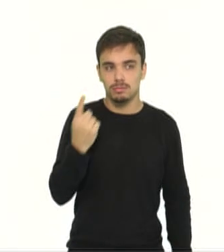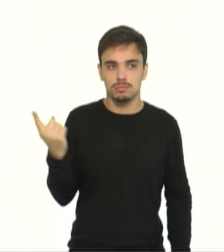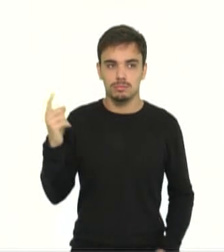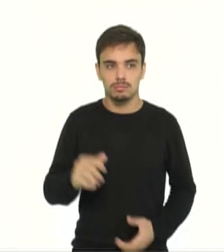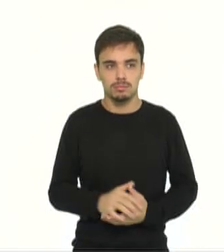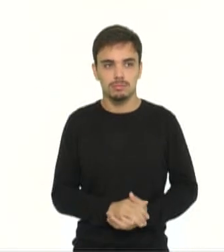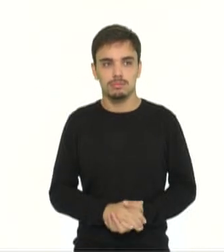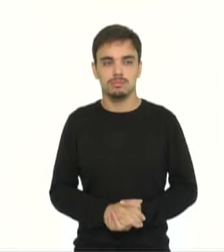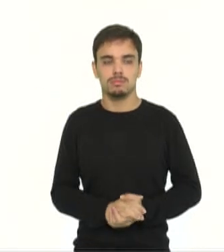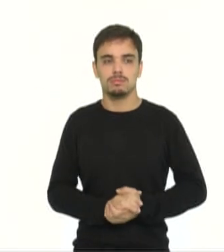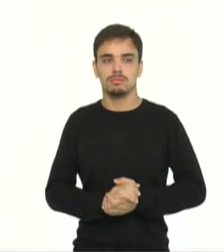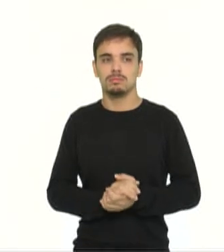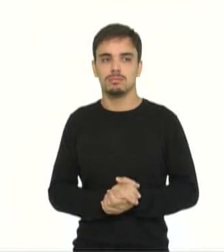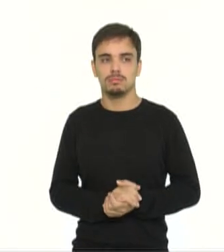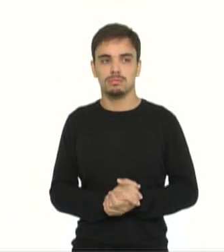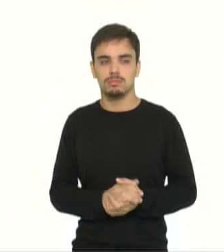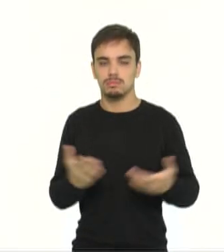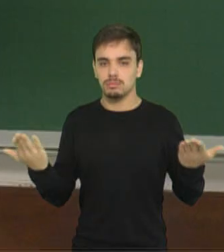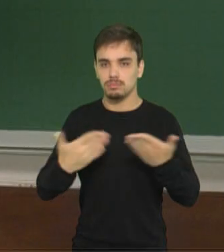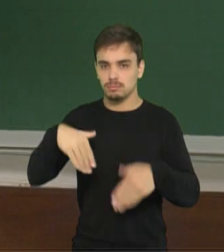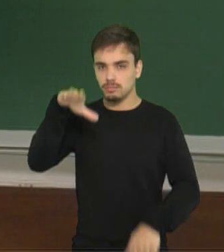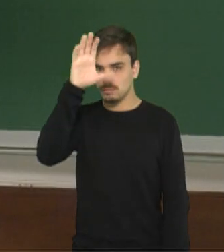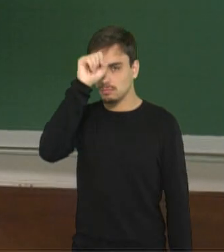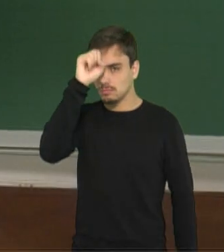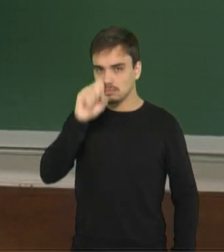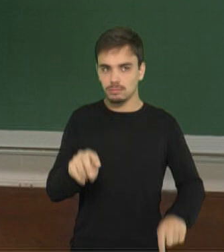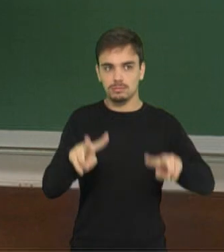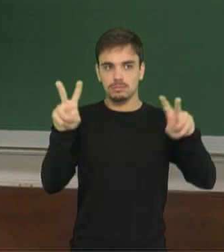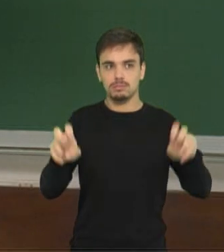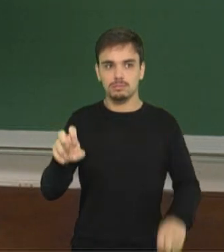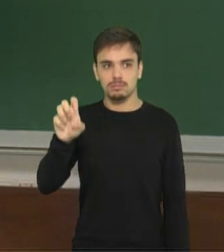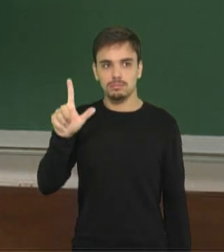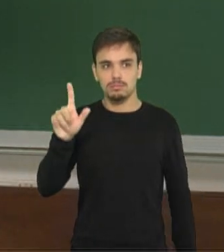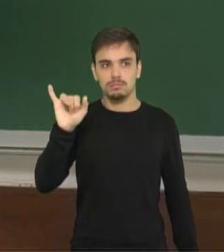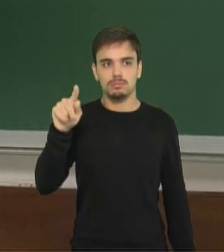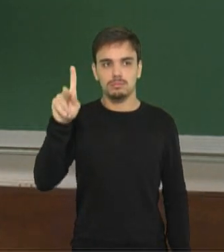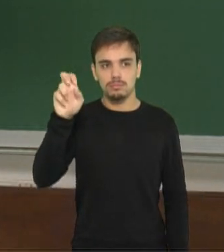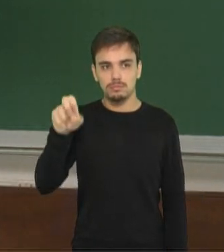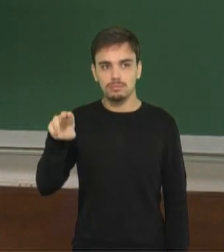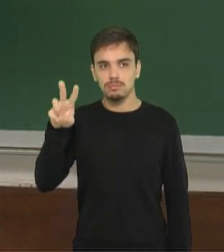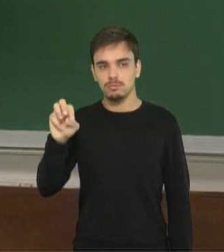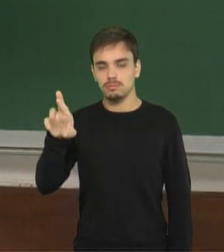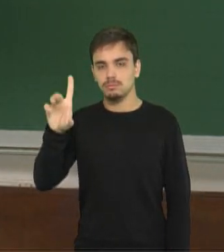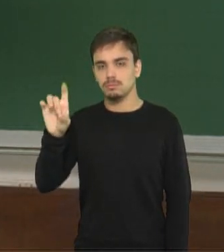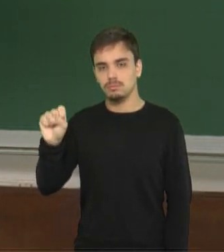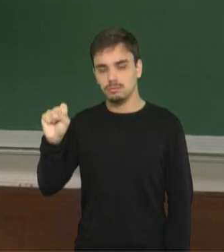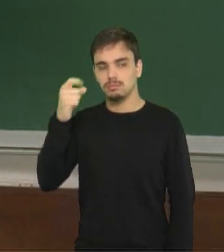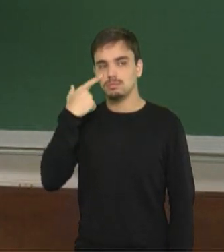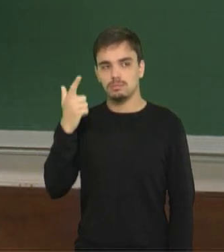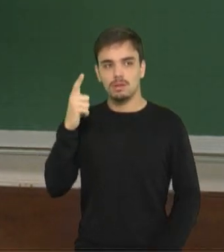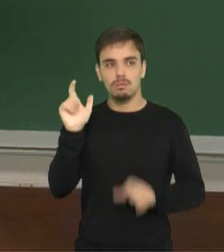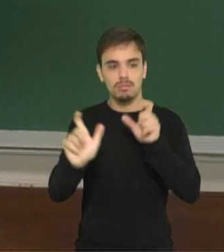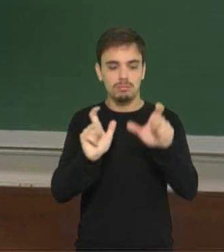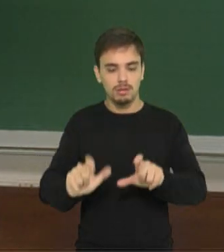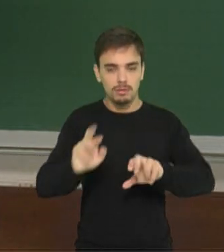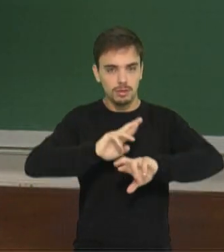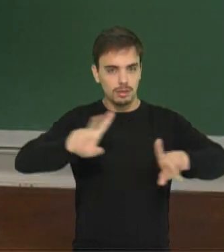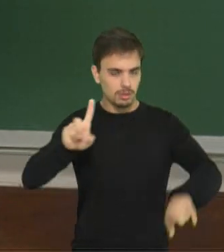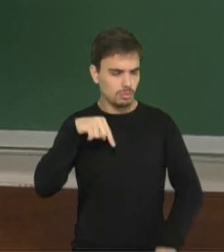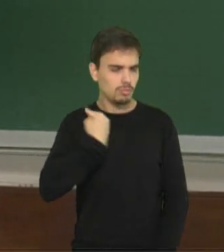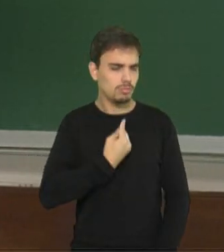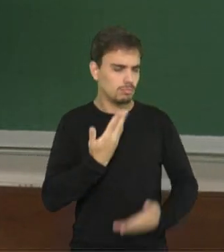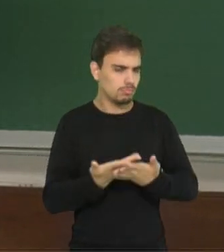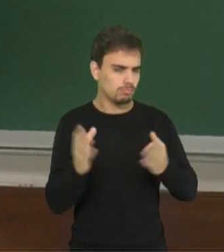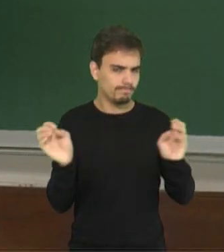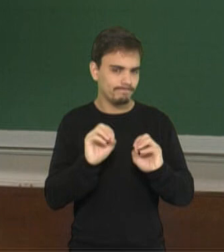examples. Vamos aprender um pouquinho mais sobre linking words. Eu trouxe aqui umas palavrinhas diferentes que a gente não tinha estudado ainda.